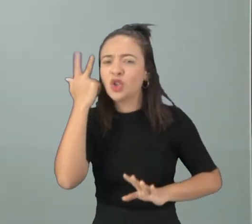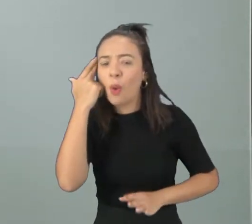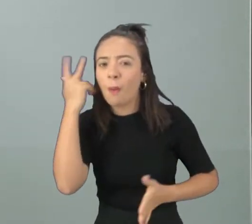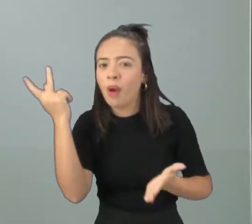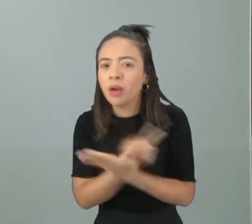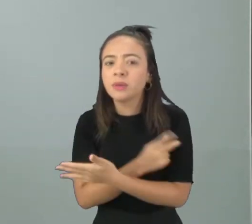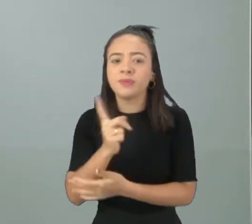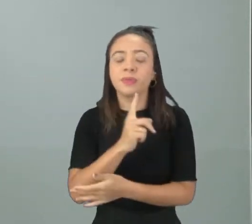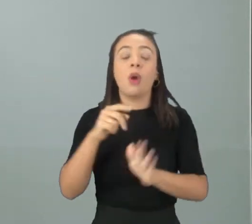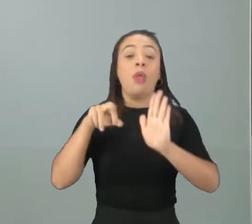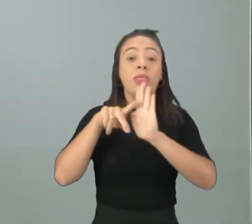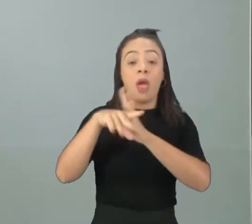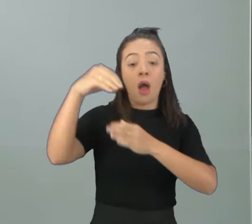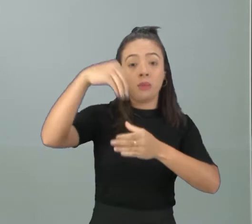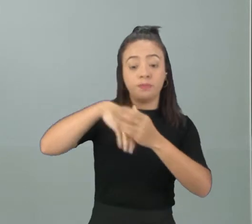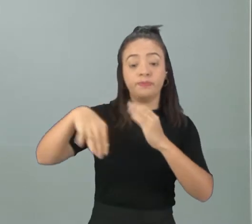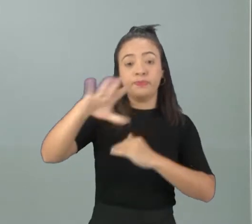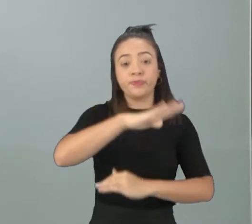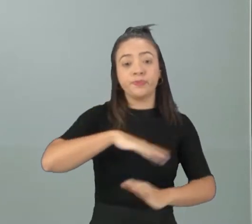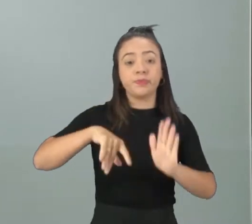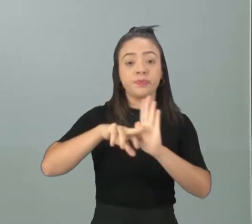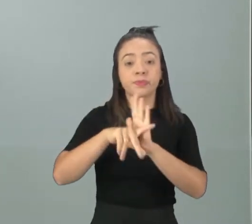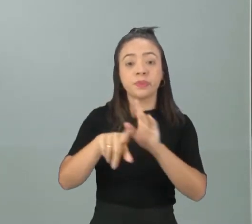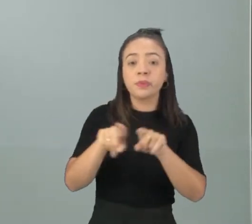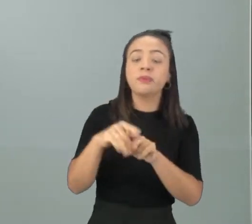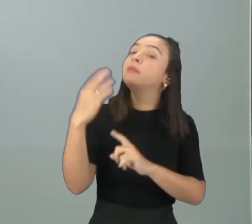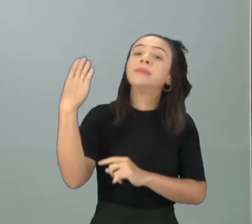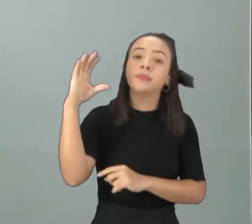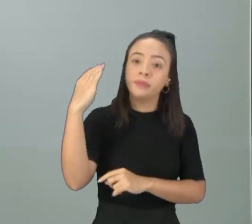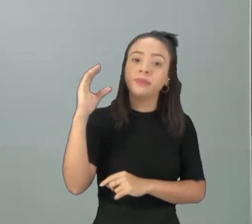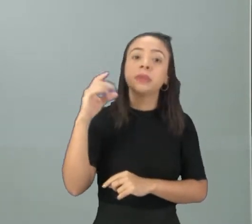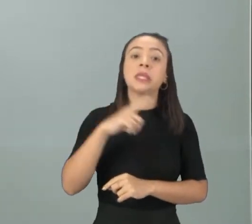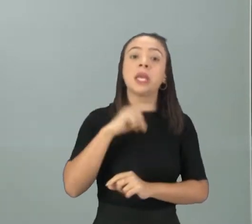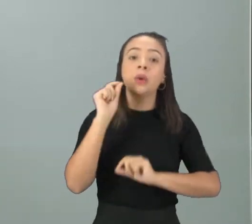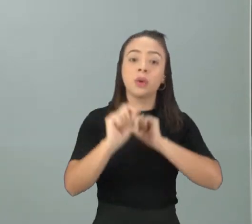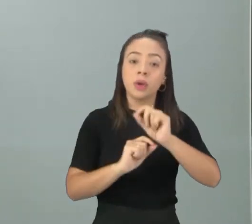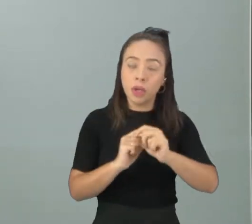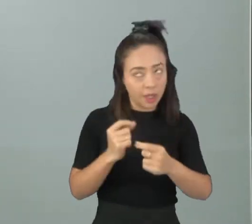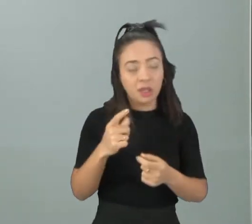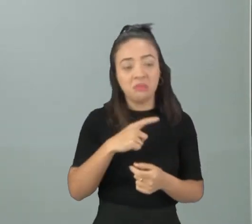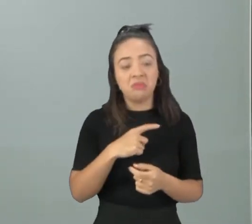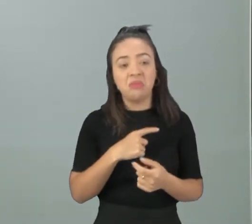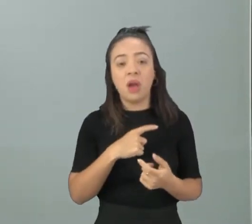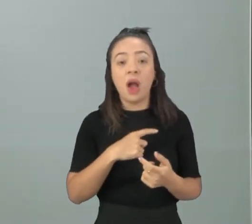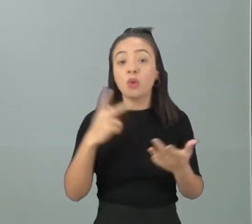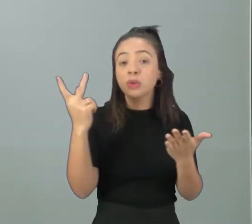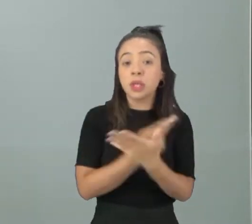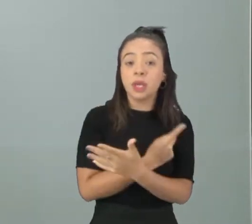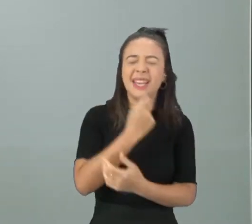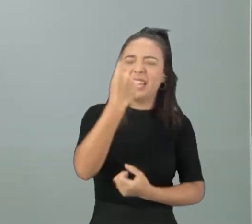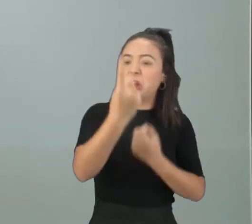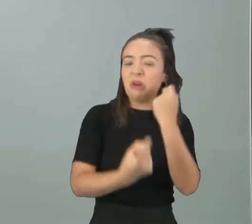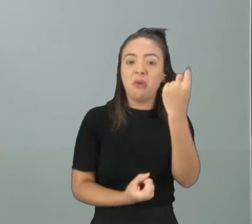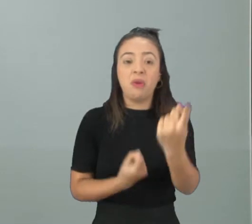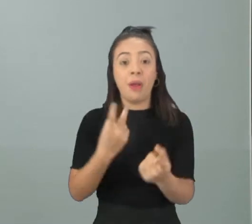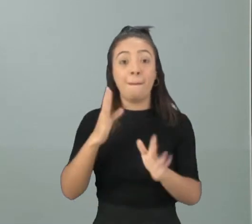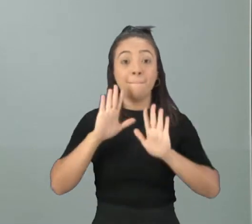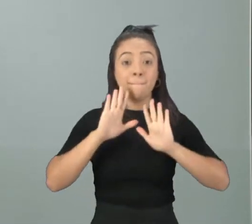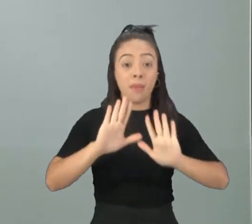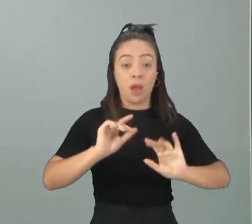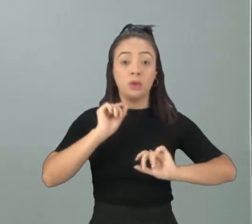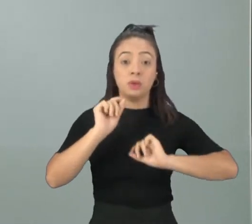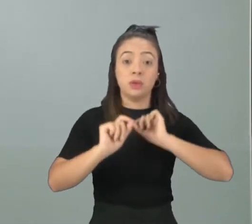né? Na biologia a gente sempre tem na ciência, na biologia, a gente sempre tem as exceções, tá? E essa é uma exceção,